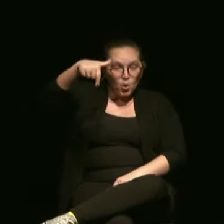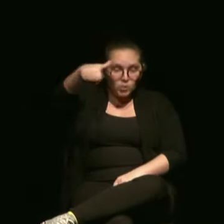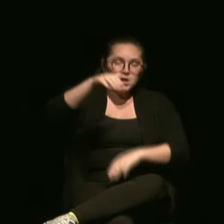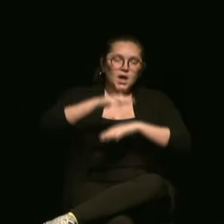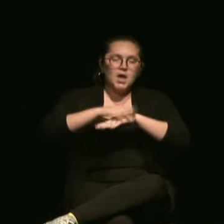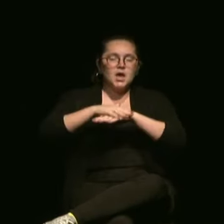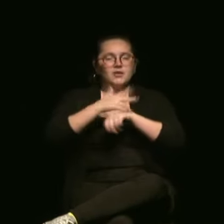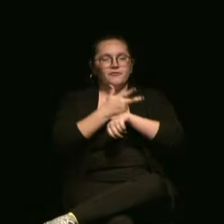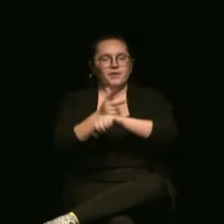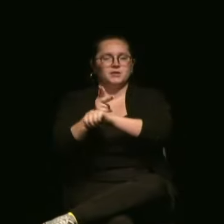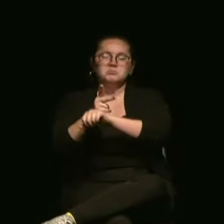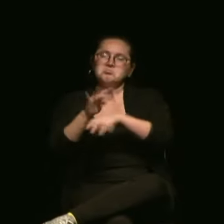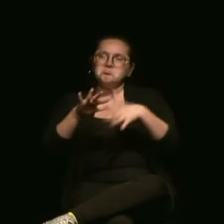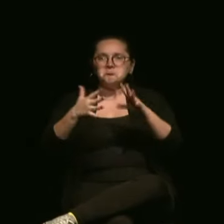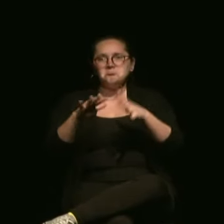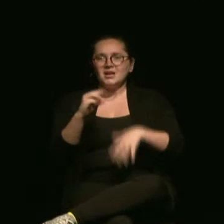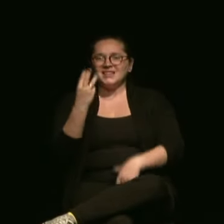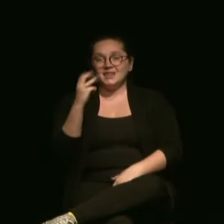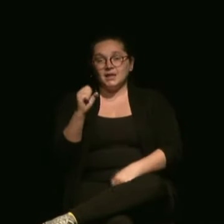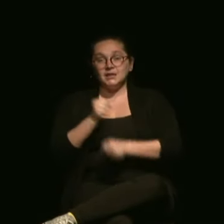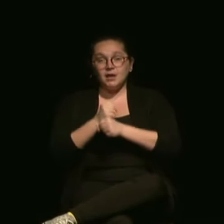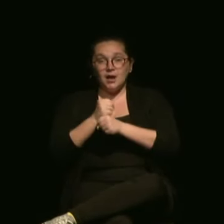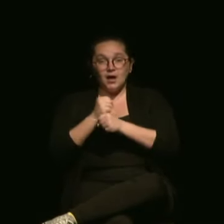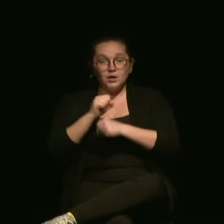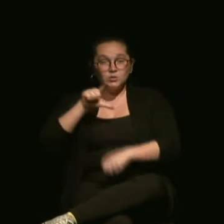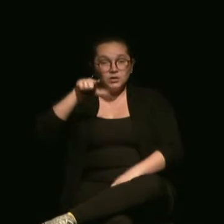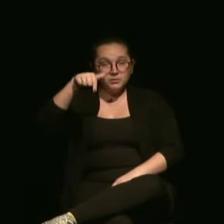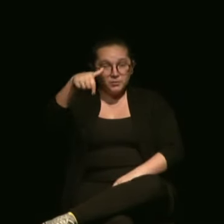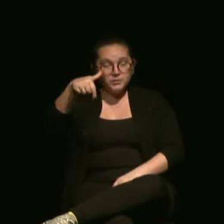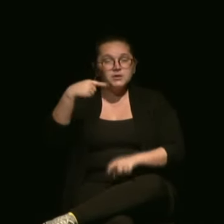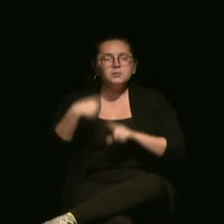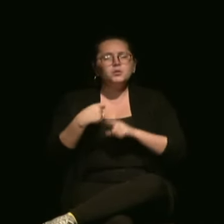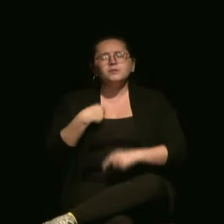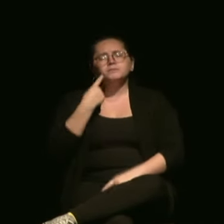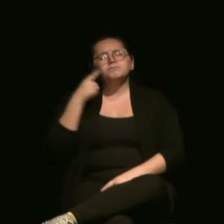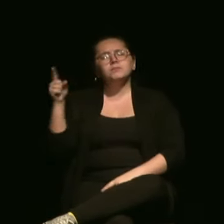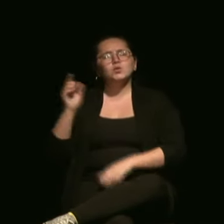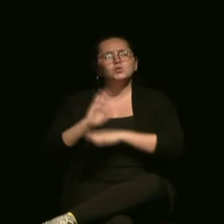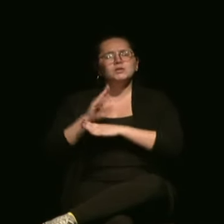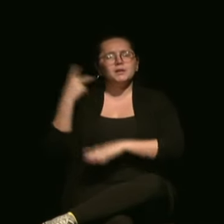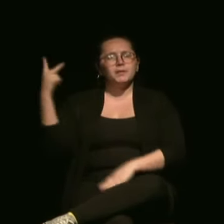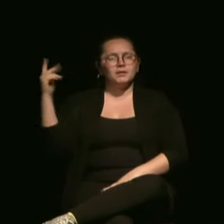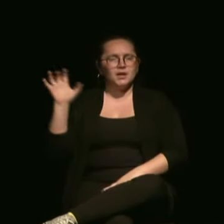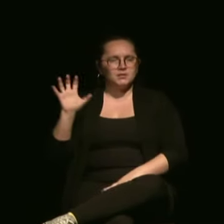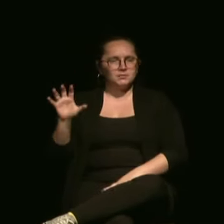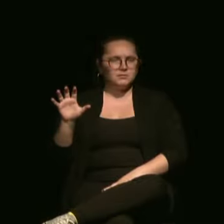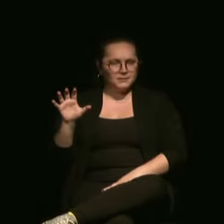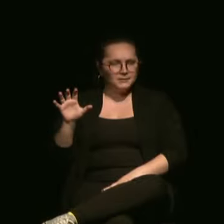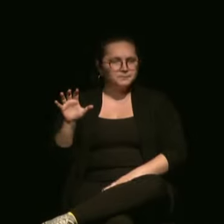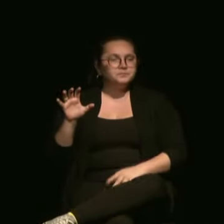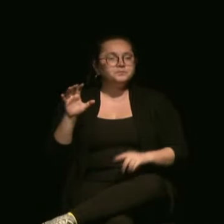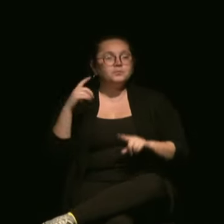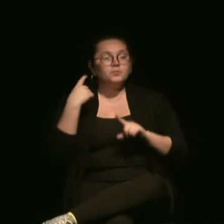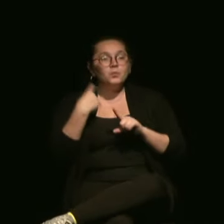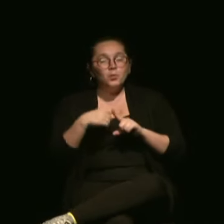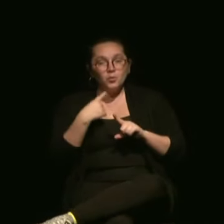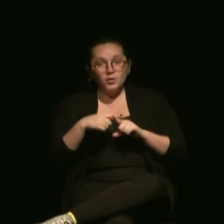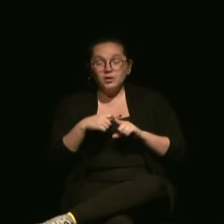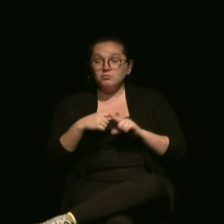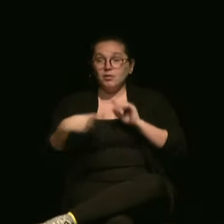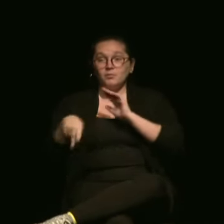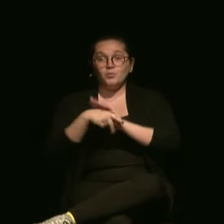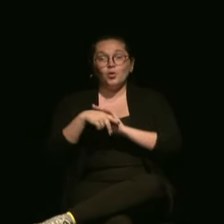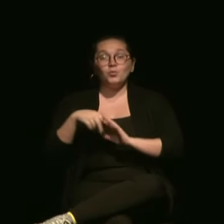isso, até 30 anos depois. Por quê? Por que o cinema dele está aqui em germe? Acho que, em primeiro lugar, porque é a fala do